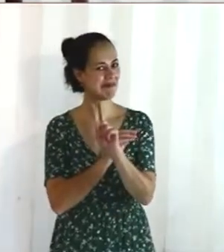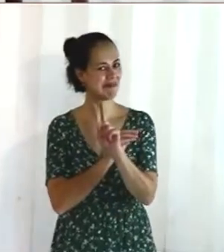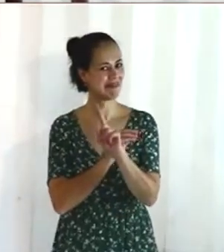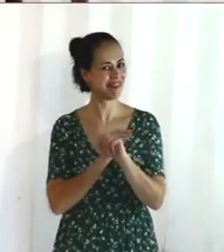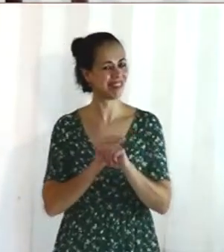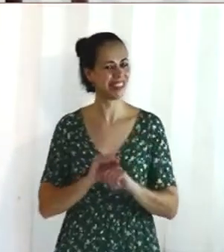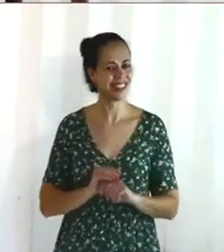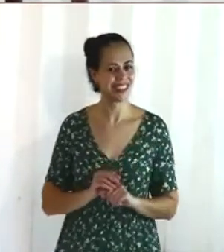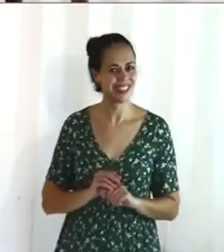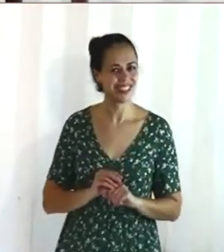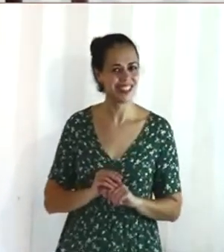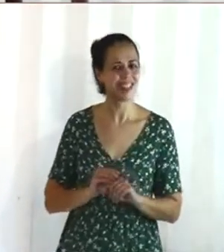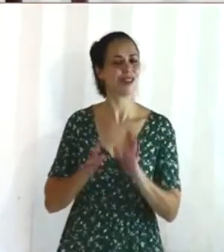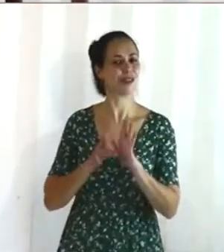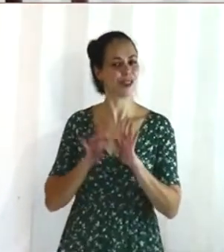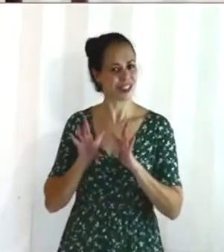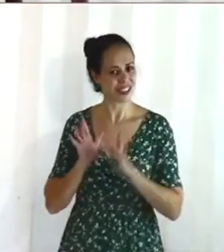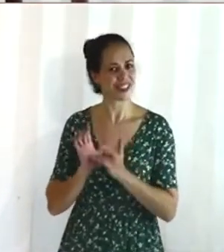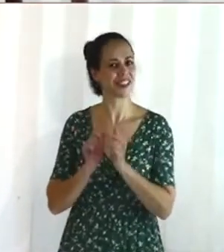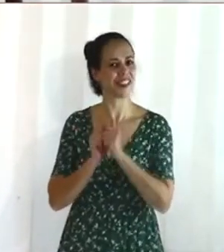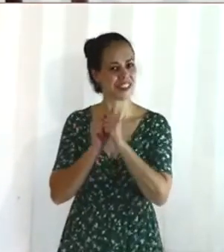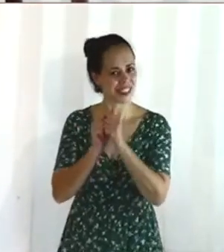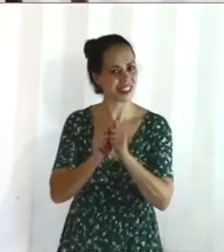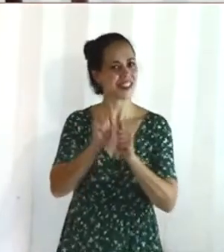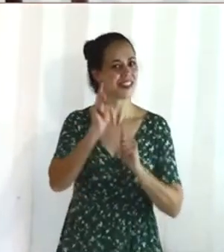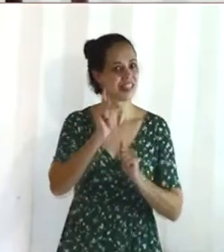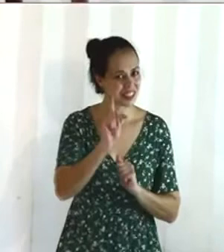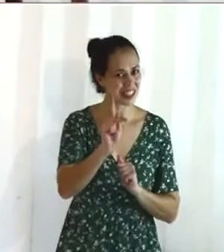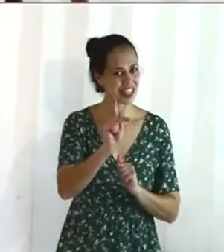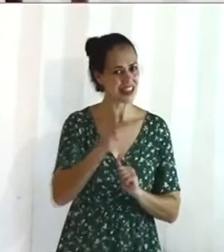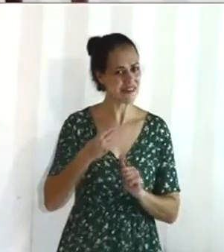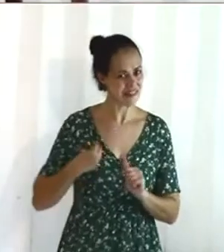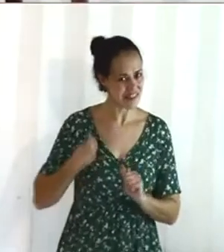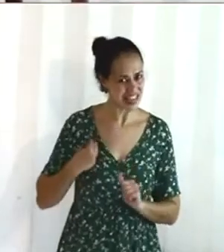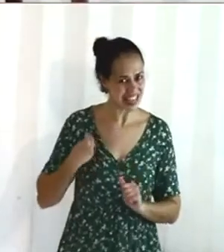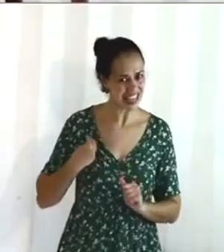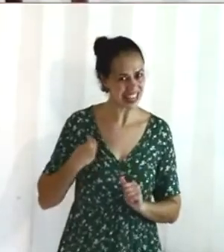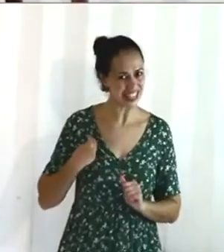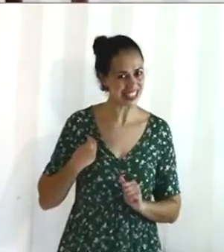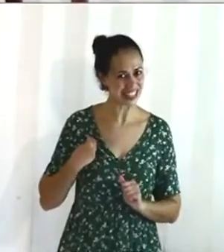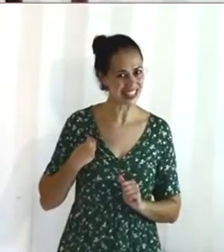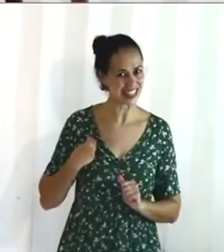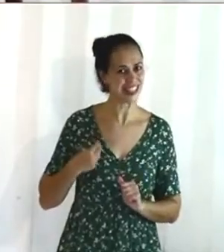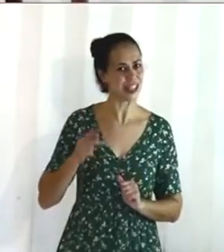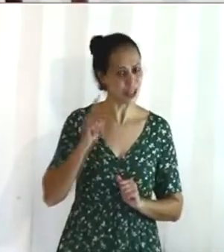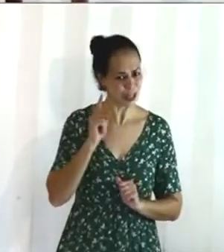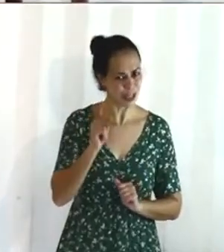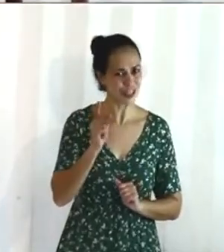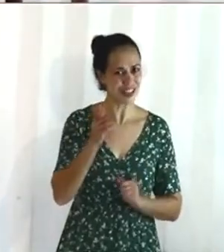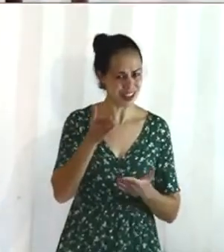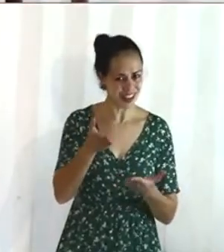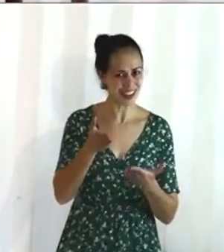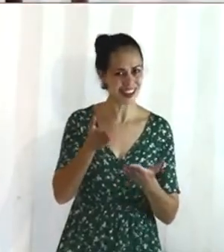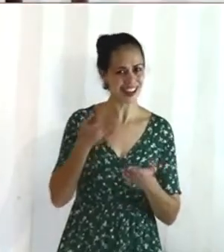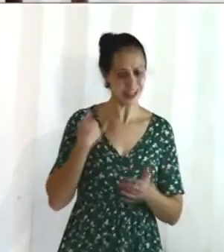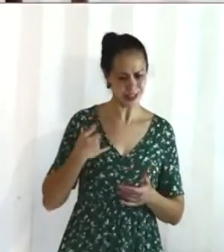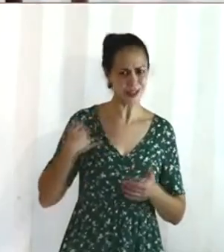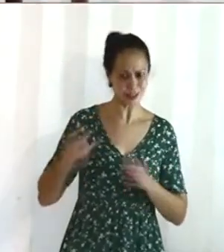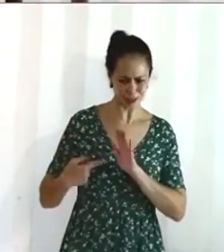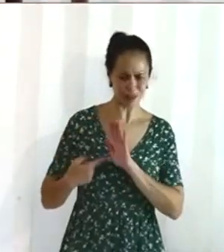Ele é a sua vida. O Espírito Santo é a sua vida. E é isso que João quer